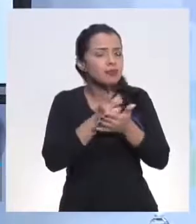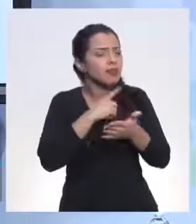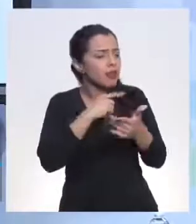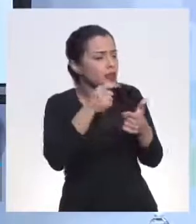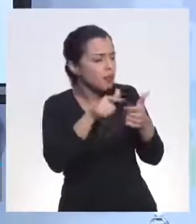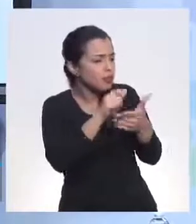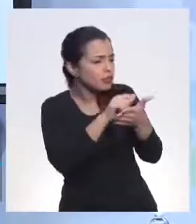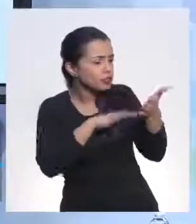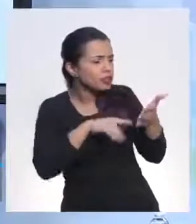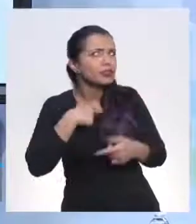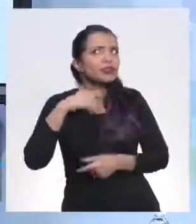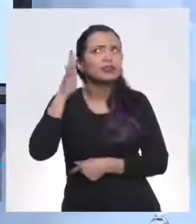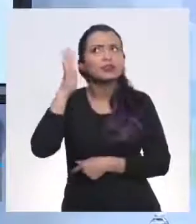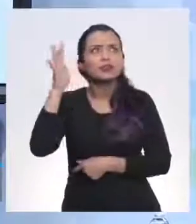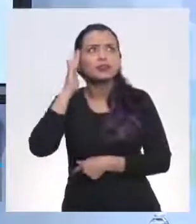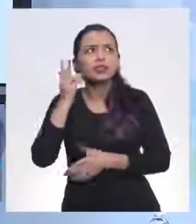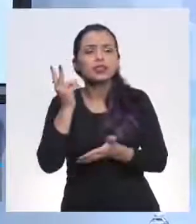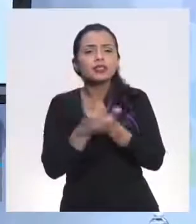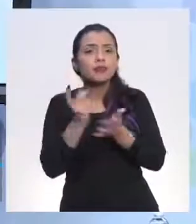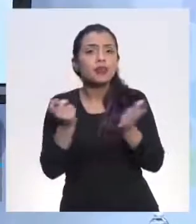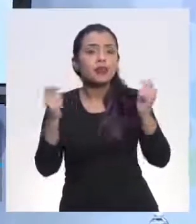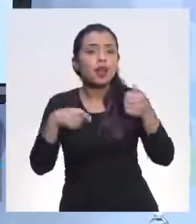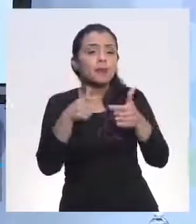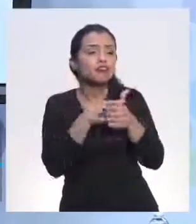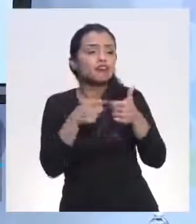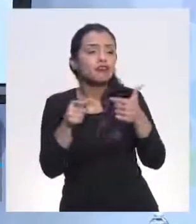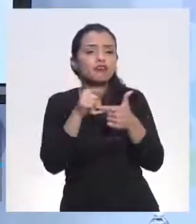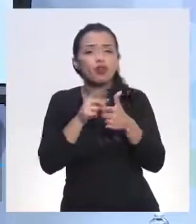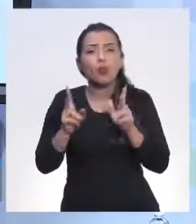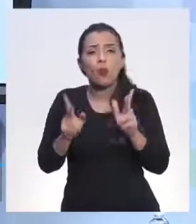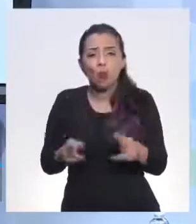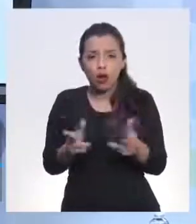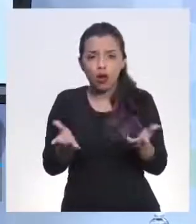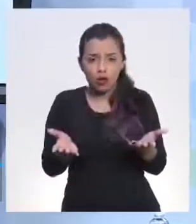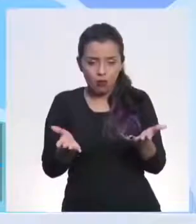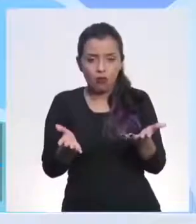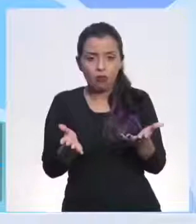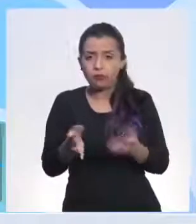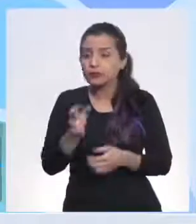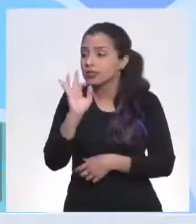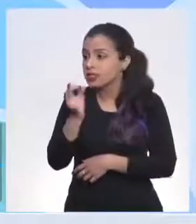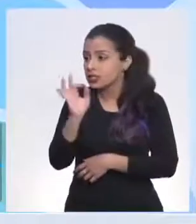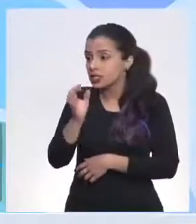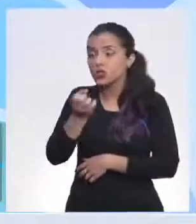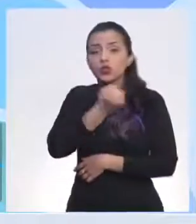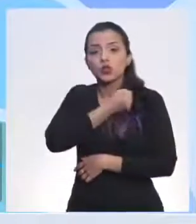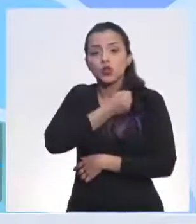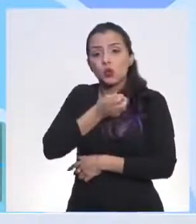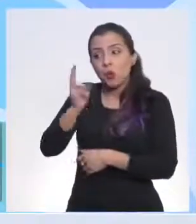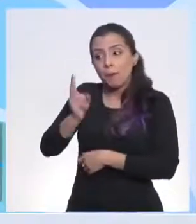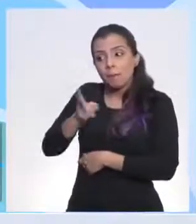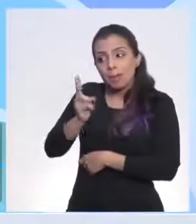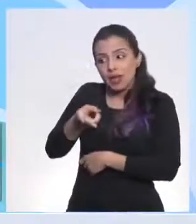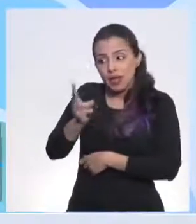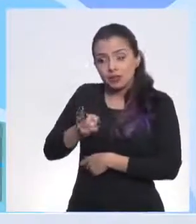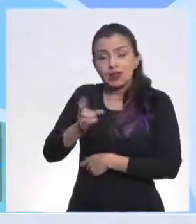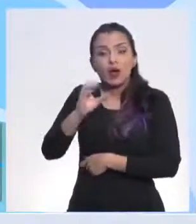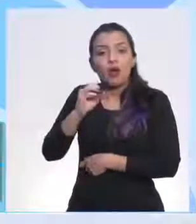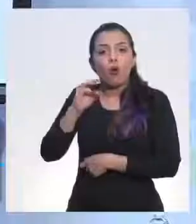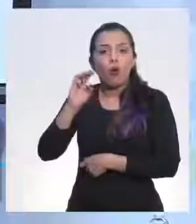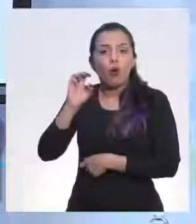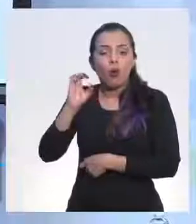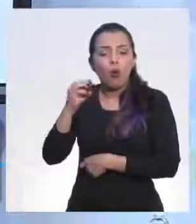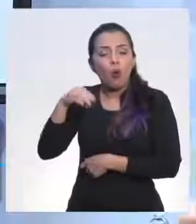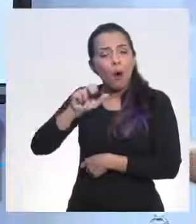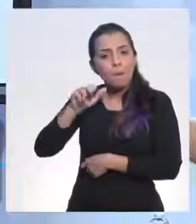vocês consigam dividir sempre por igual, né, Ale? Exato, utilizando o mesmo divisor, nesse caso, divisor Isso comum. mesmo,